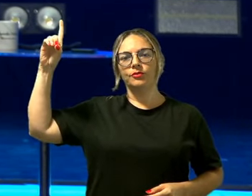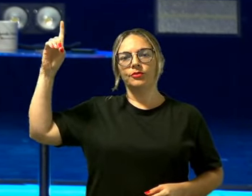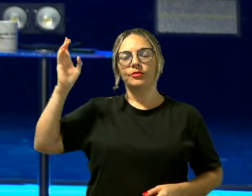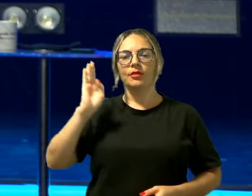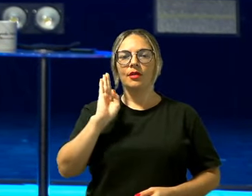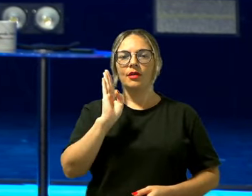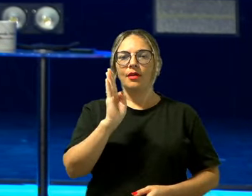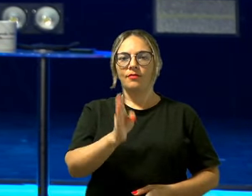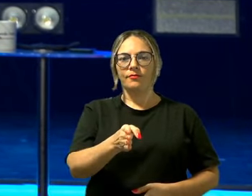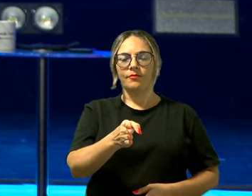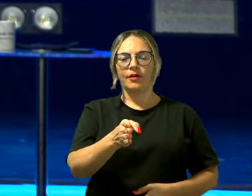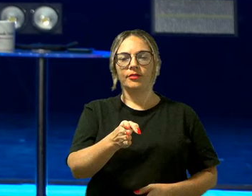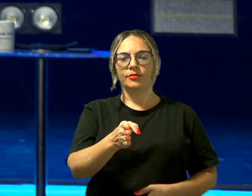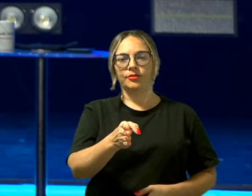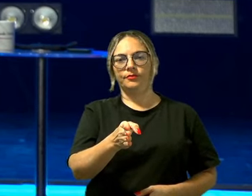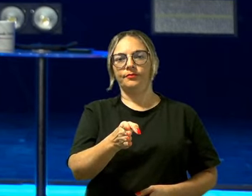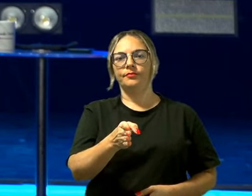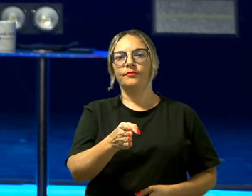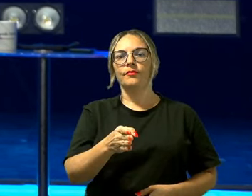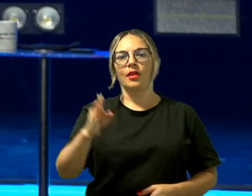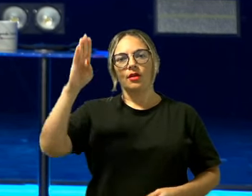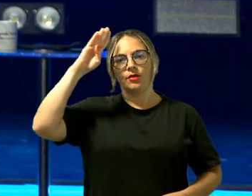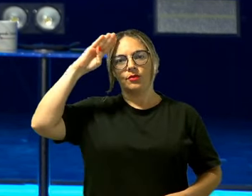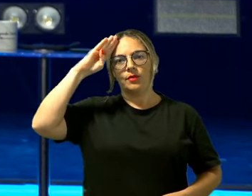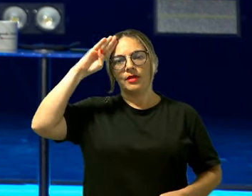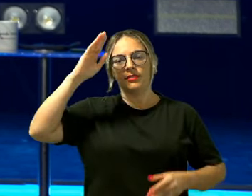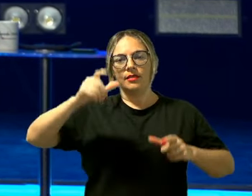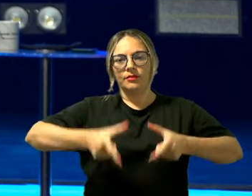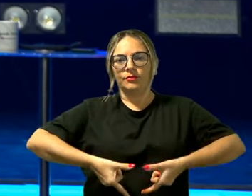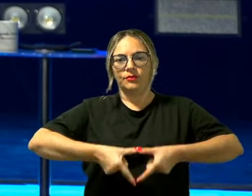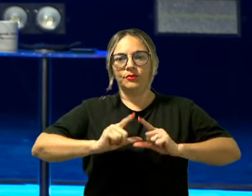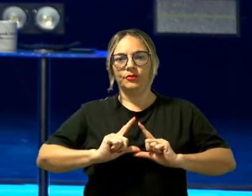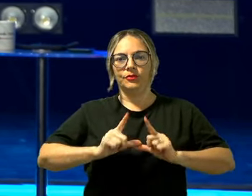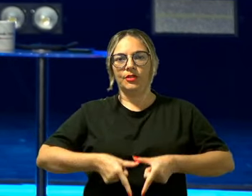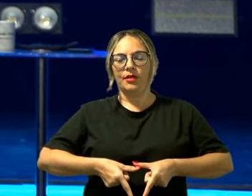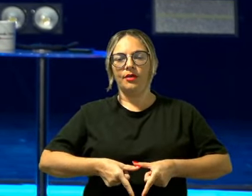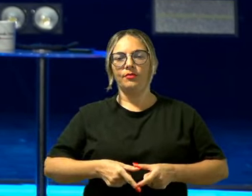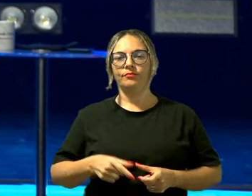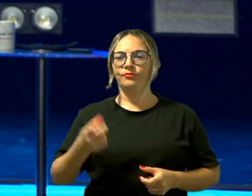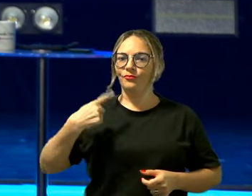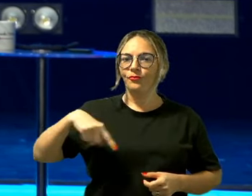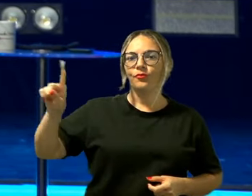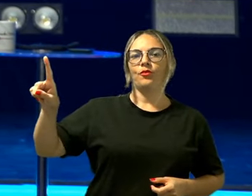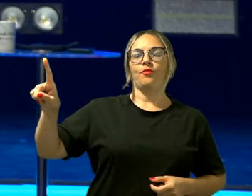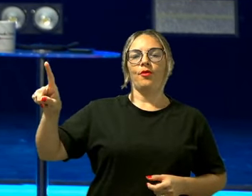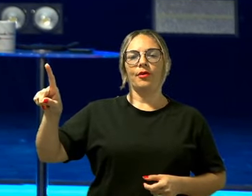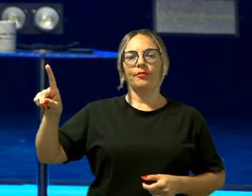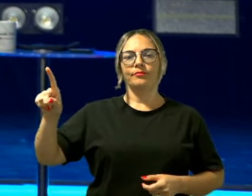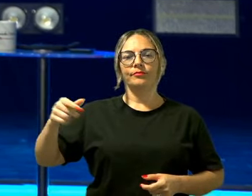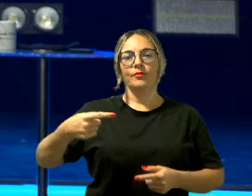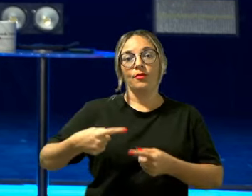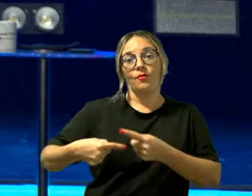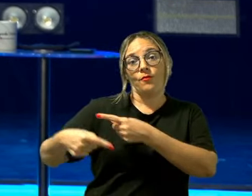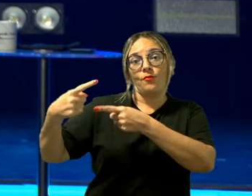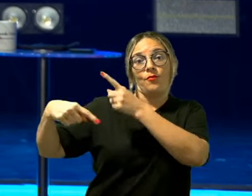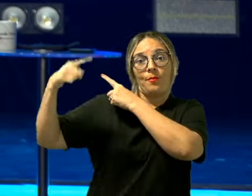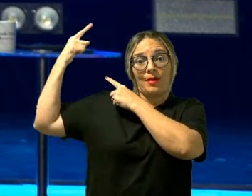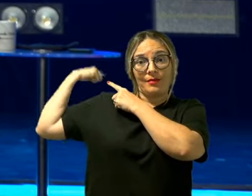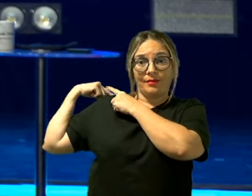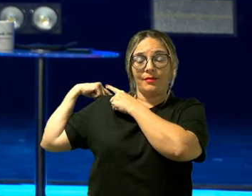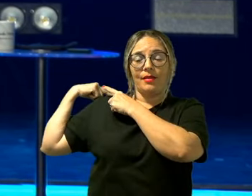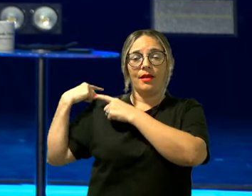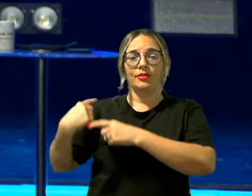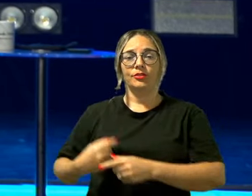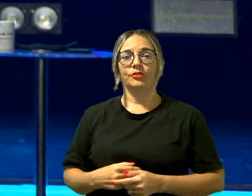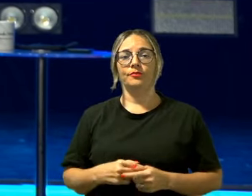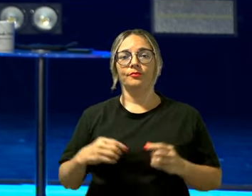frente dos exércitos de Israel retirou-se e colocando-se atrás deles. A coluna de nuvem também